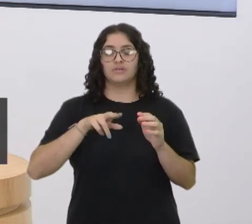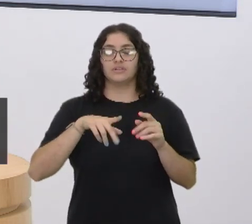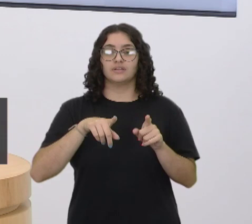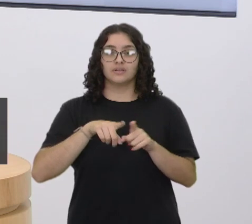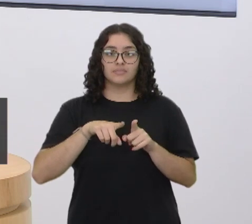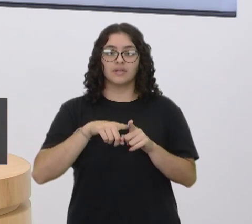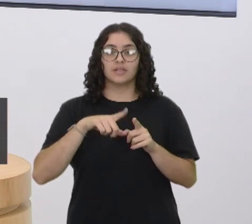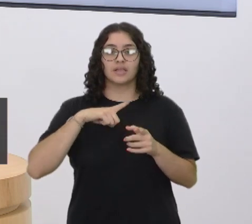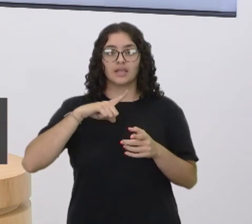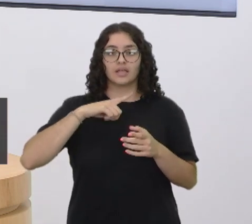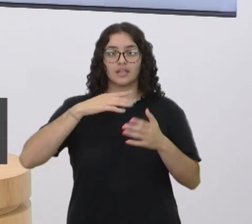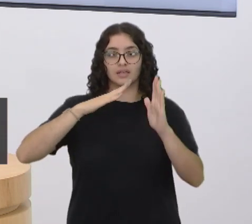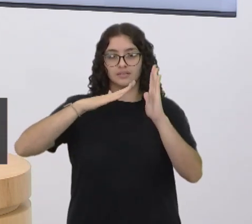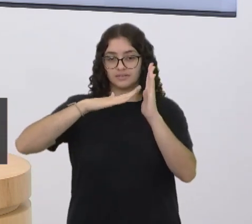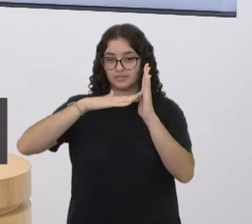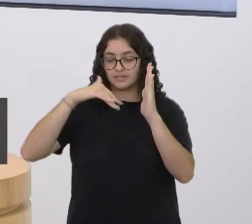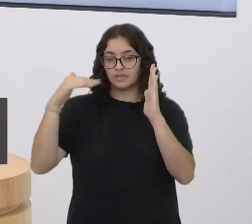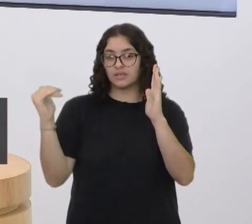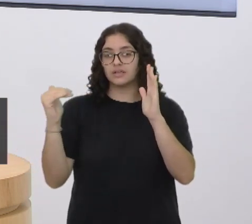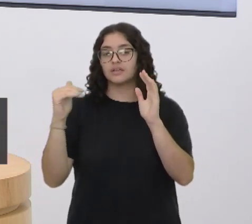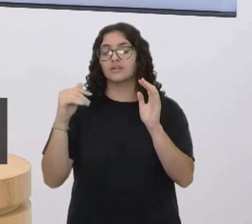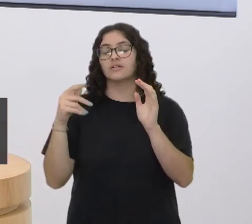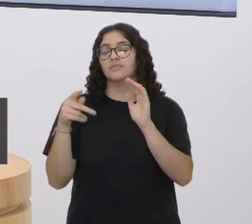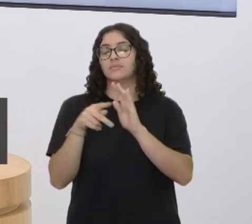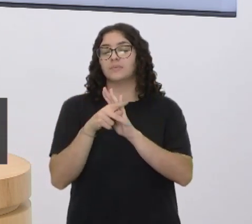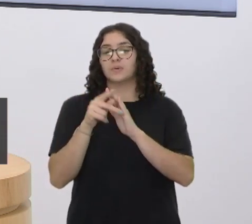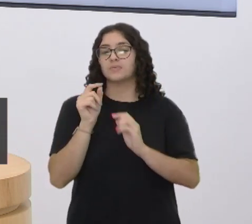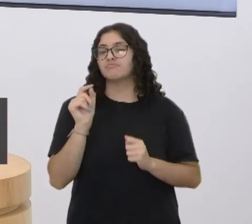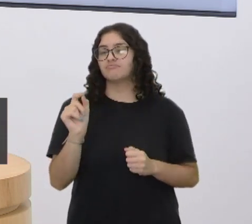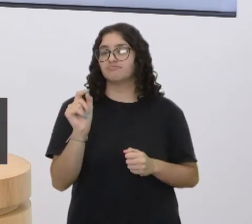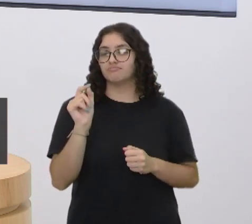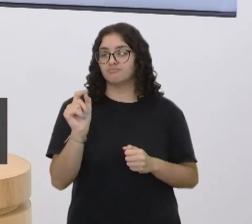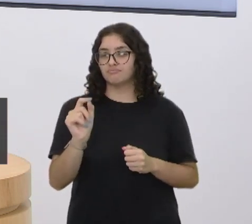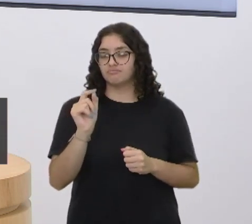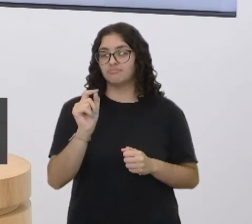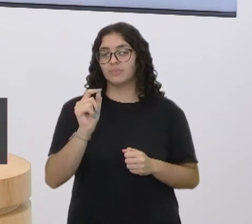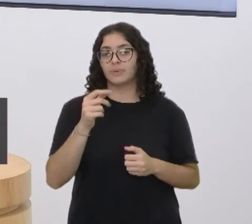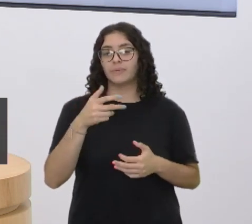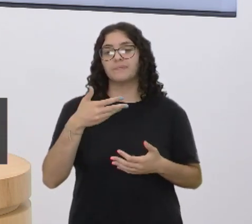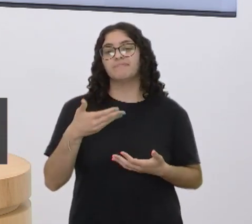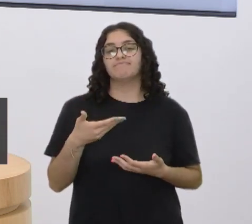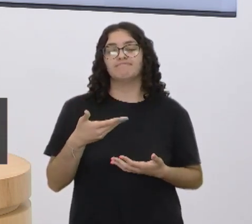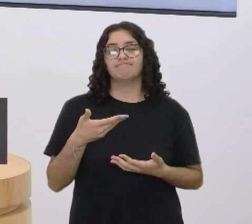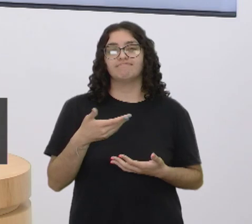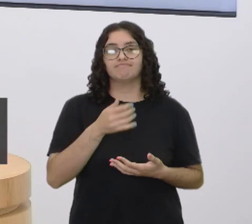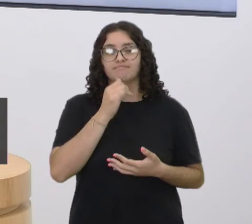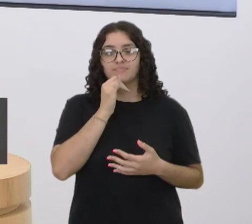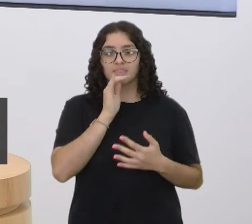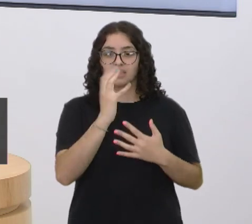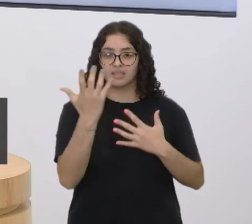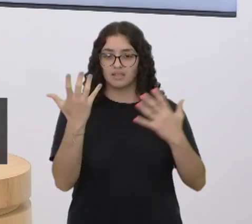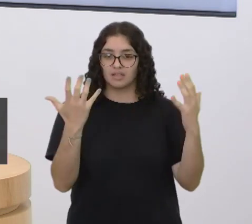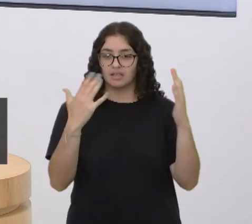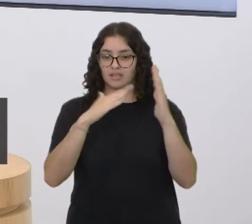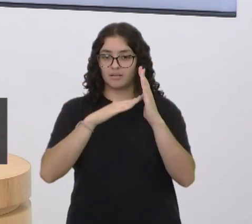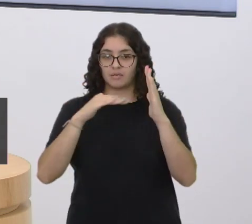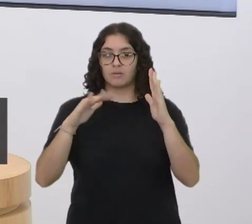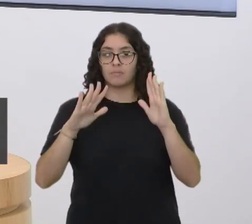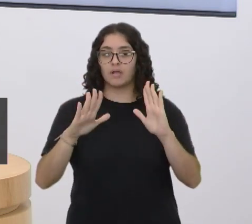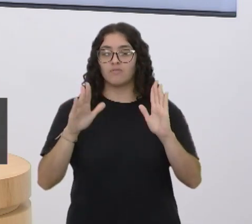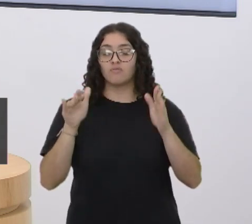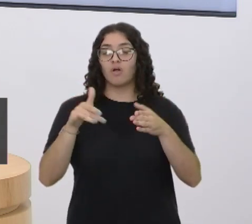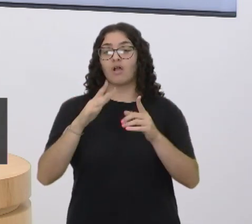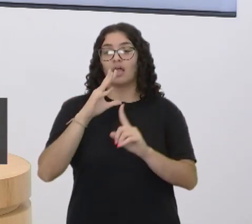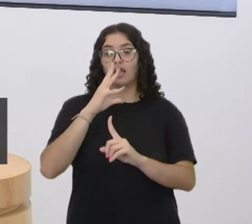aí a gente está falando do preceito, obviamente, estético da natureza, mas voltado para a